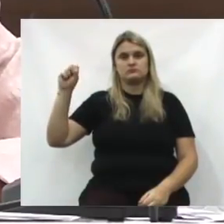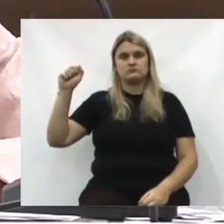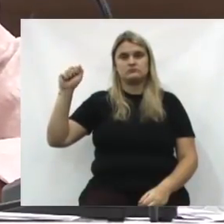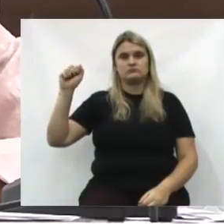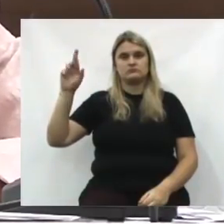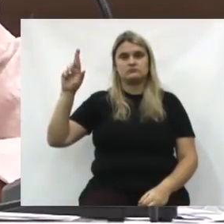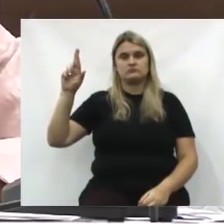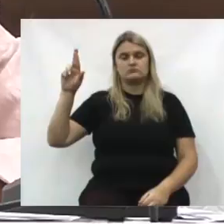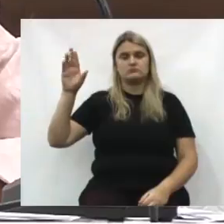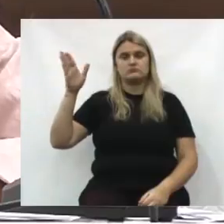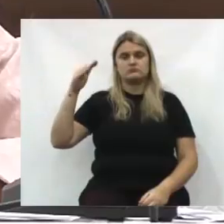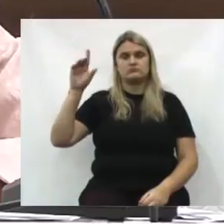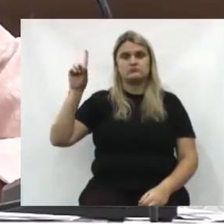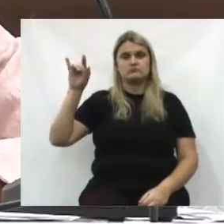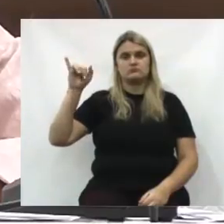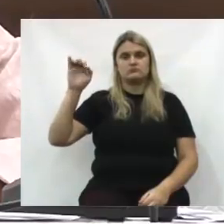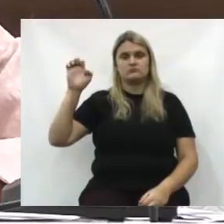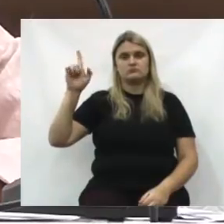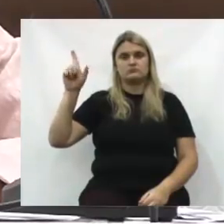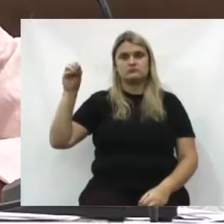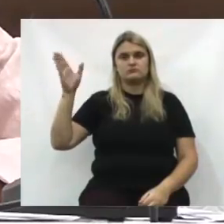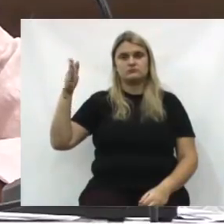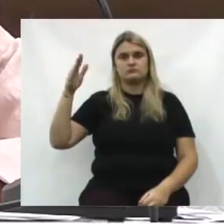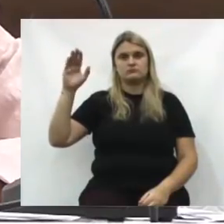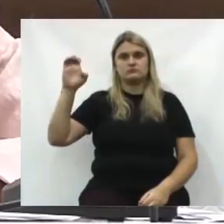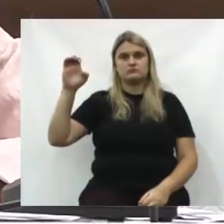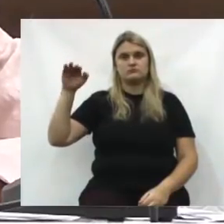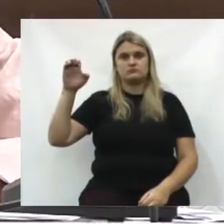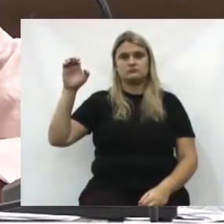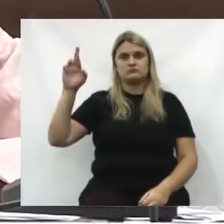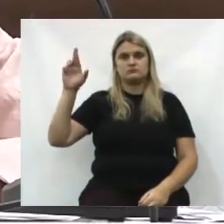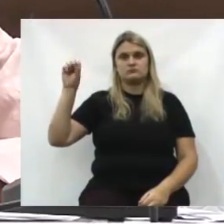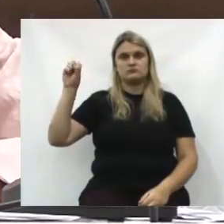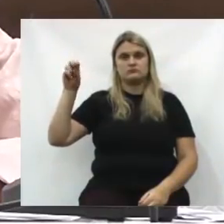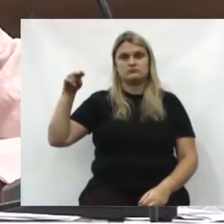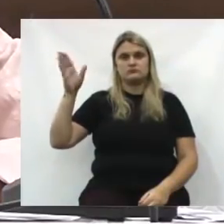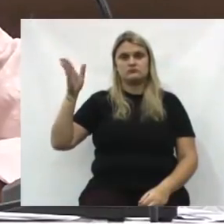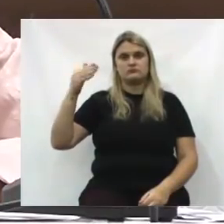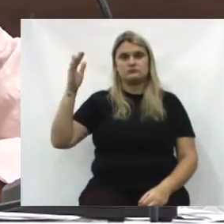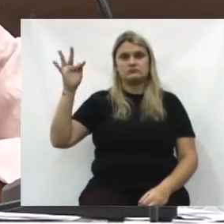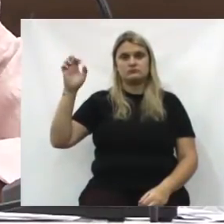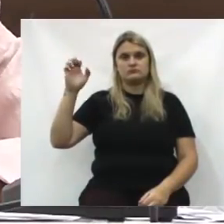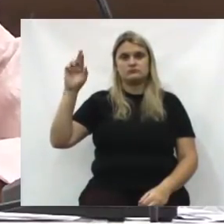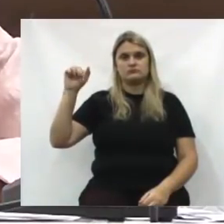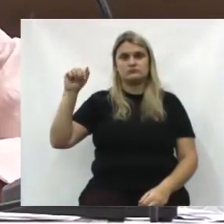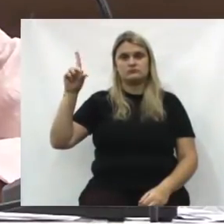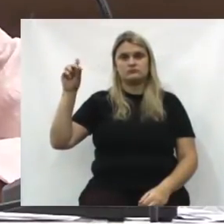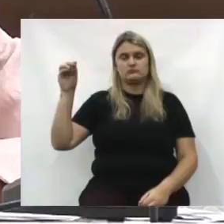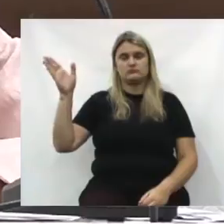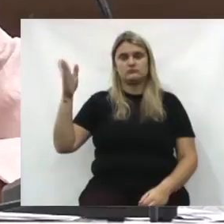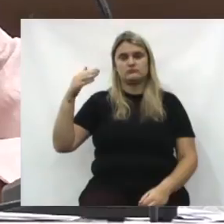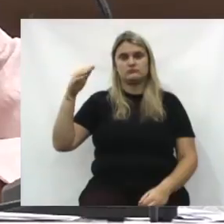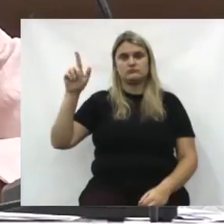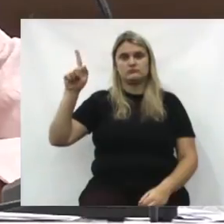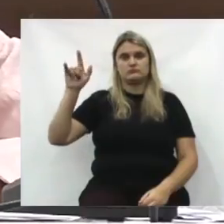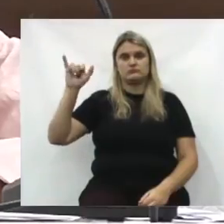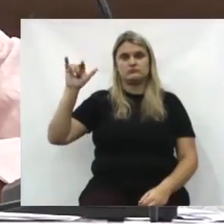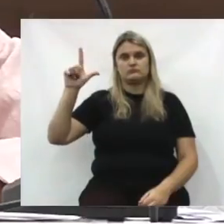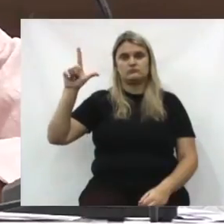Schwezorski, César Empinotti, Diego dos Santos, Emerson de Souza, Fernando Edgar